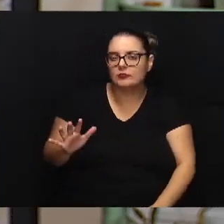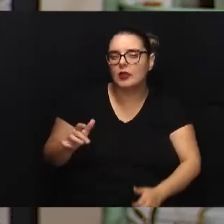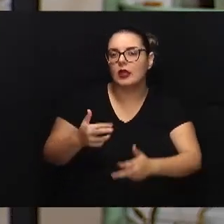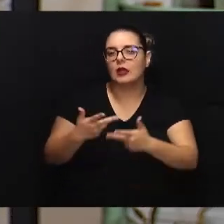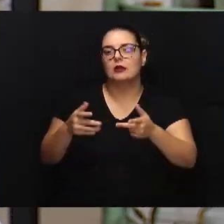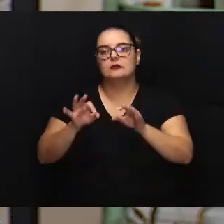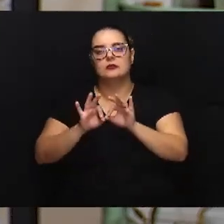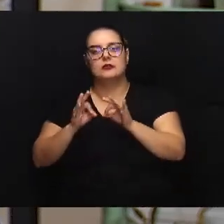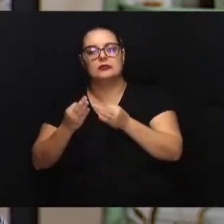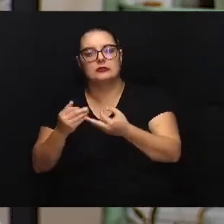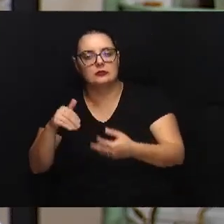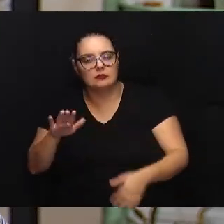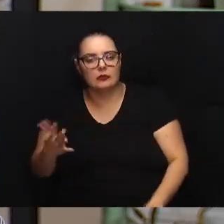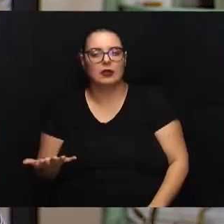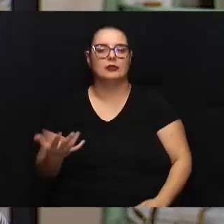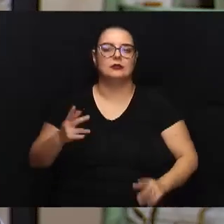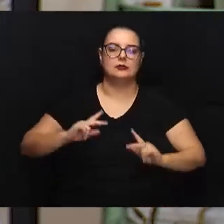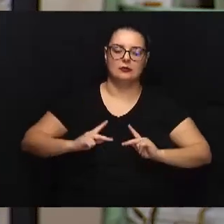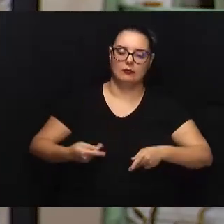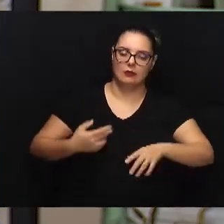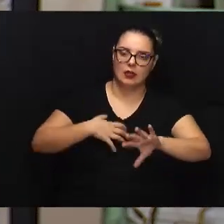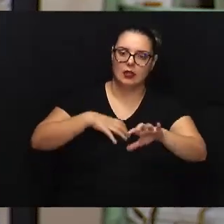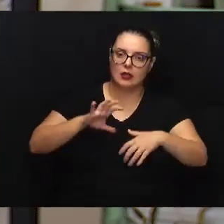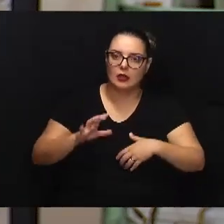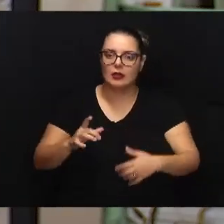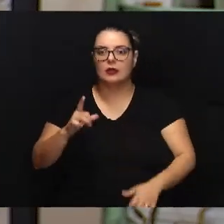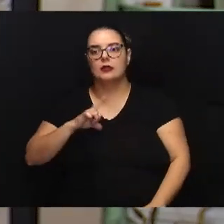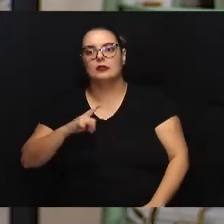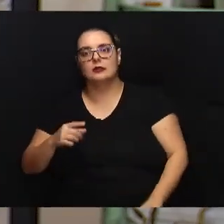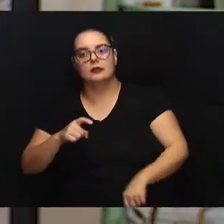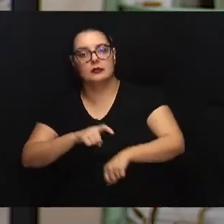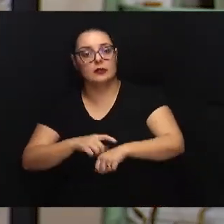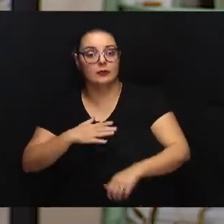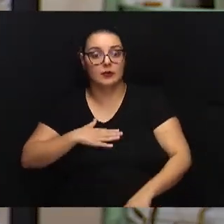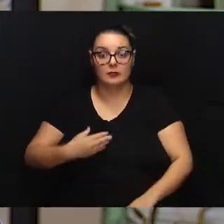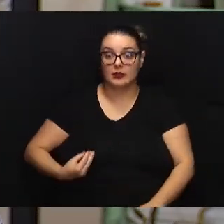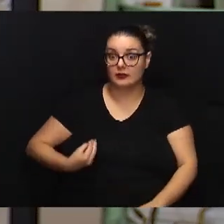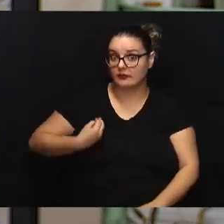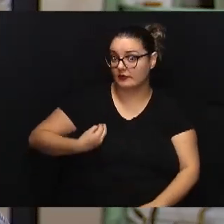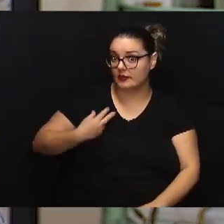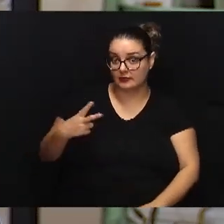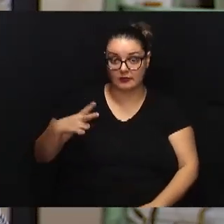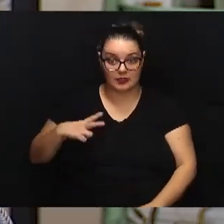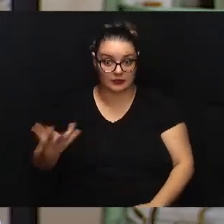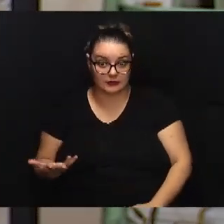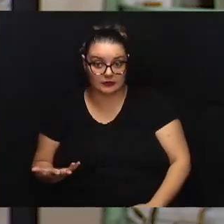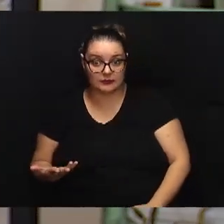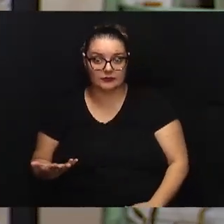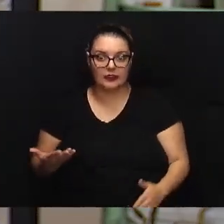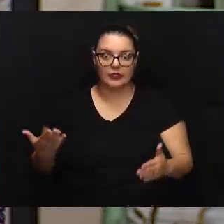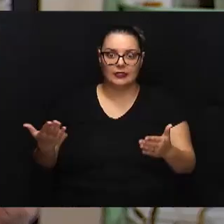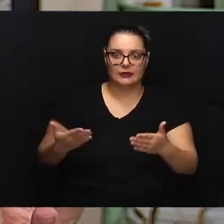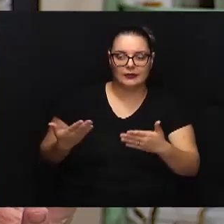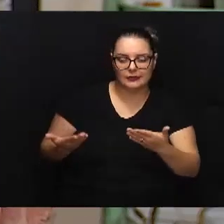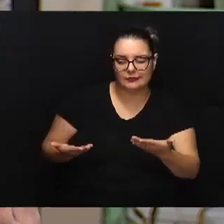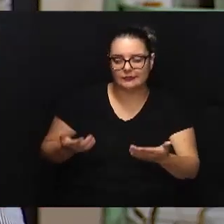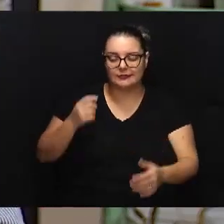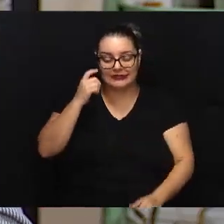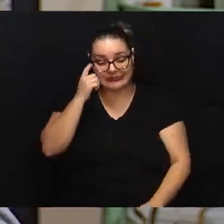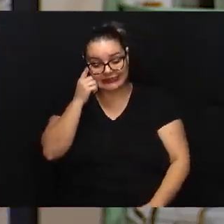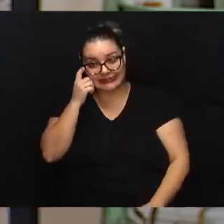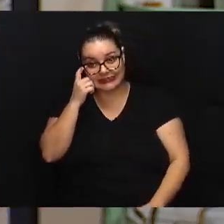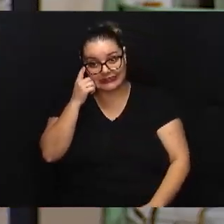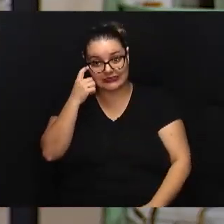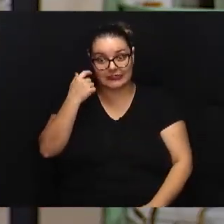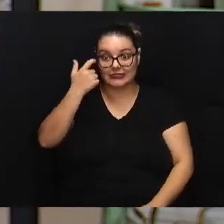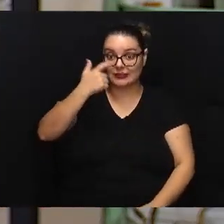numa coisa onde eu consigo ter tempo para minha vida pessoal. E hoje isso já tá meio, né? Então hoje eu sou uma MEI, de